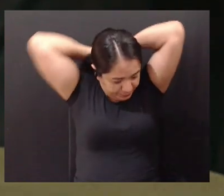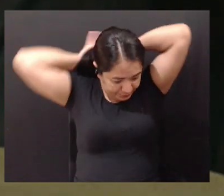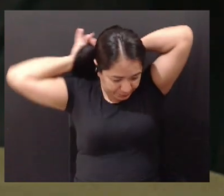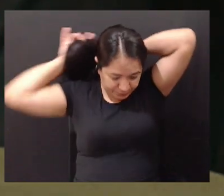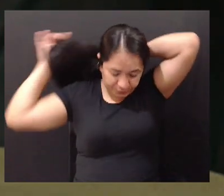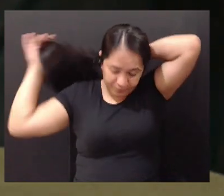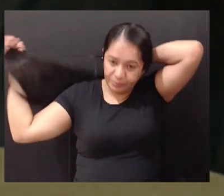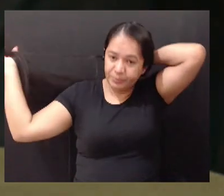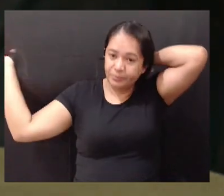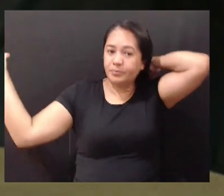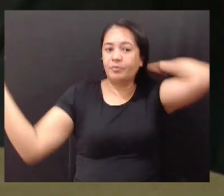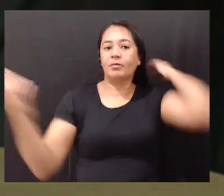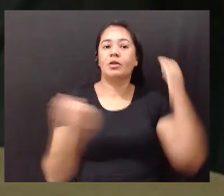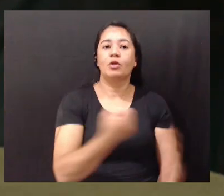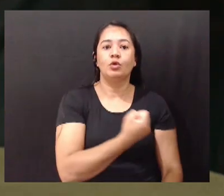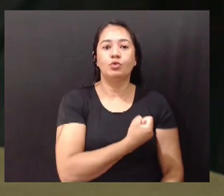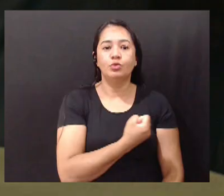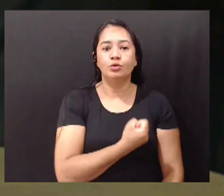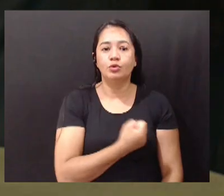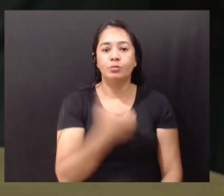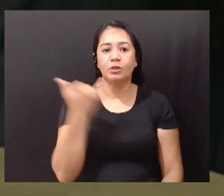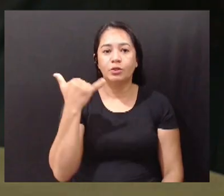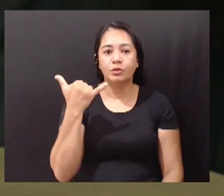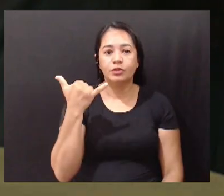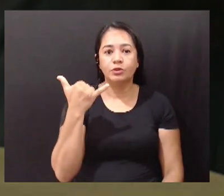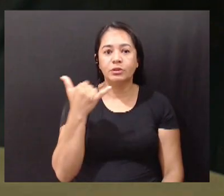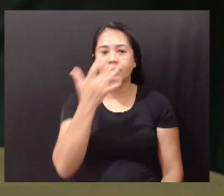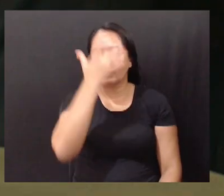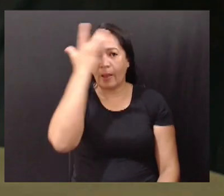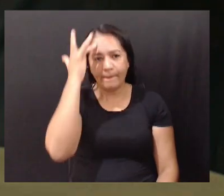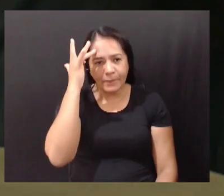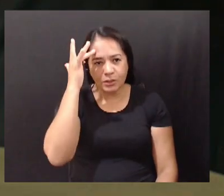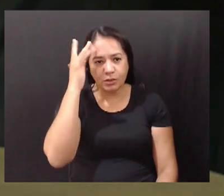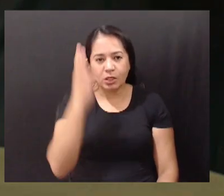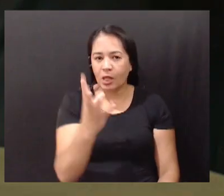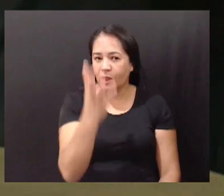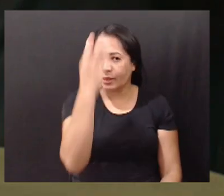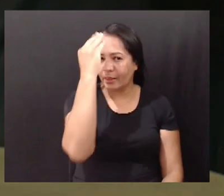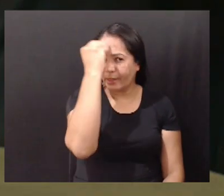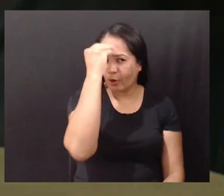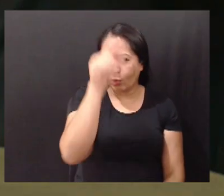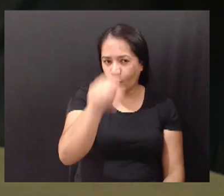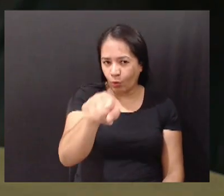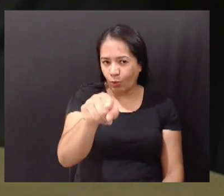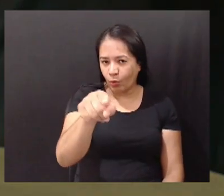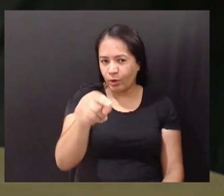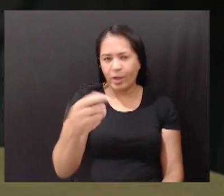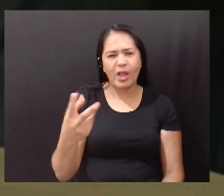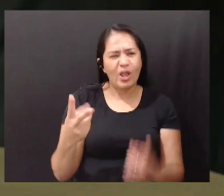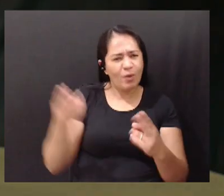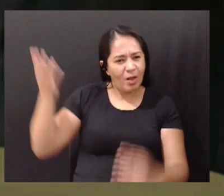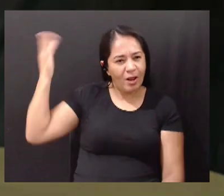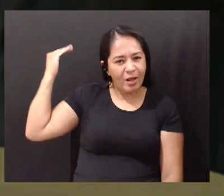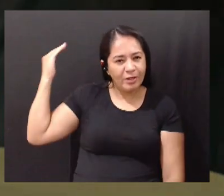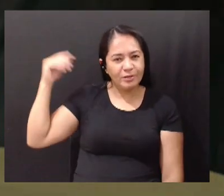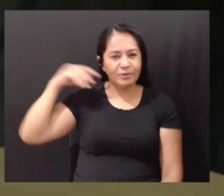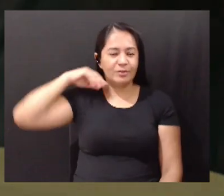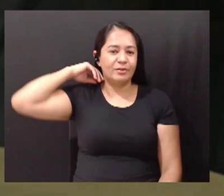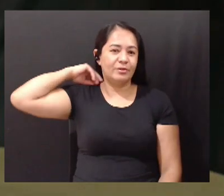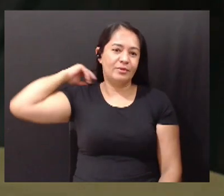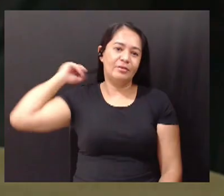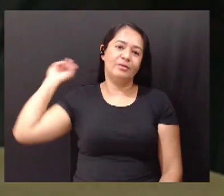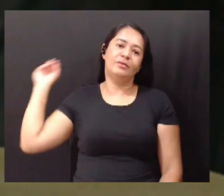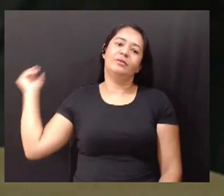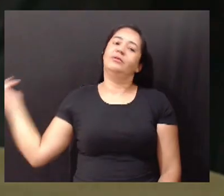sabe o número de telefone de alguém aí, tá decorado na sua cabecinha? Como era antes? Lembra antes que não tinha smartphone, não tinha nada, só tinha